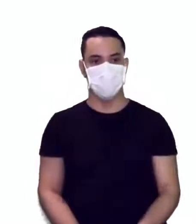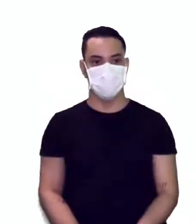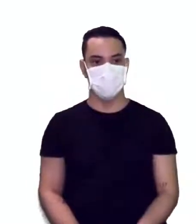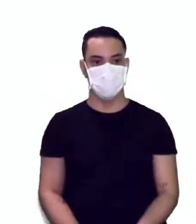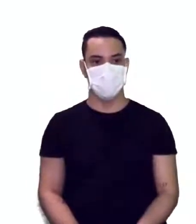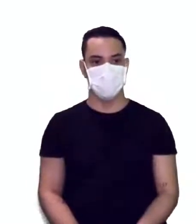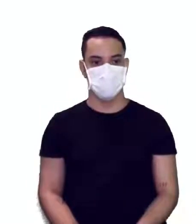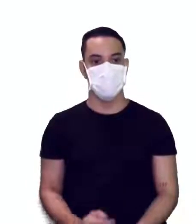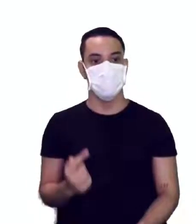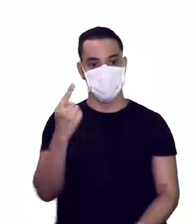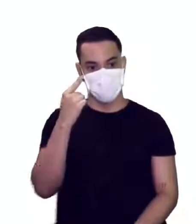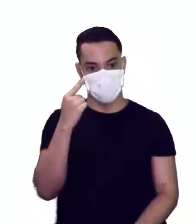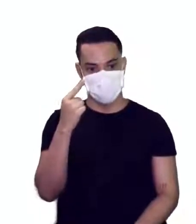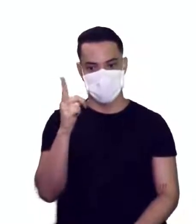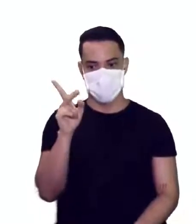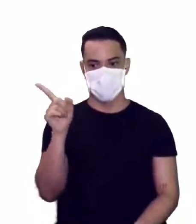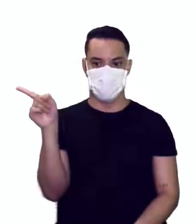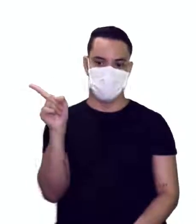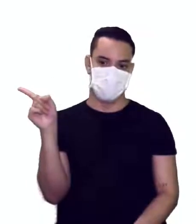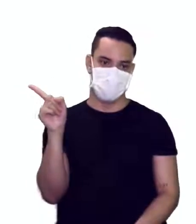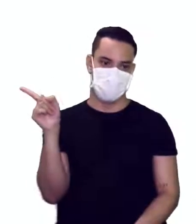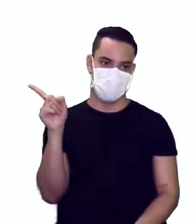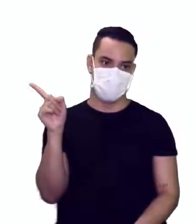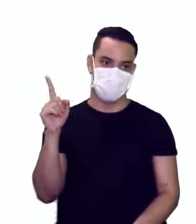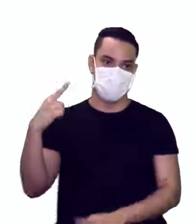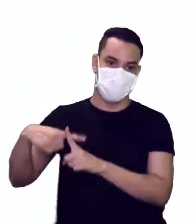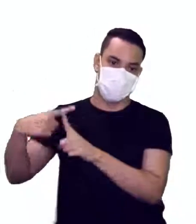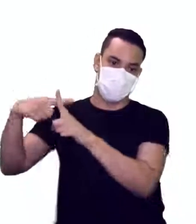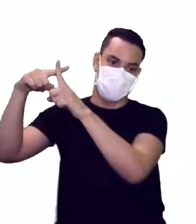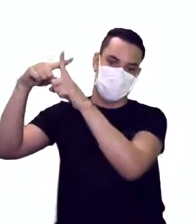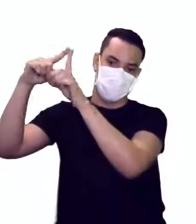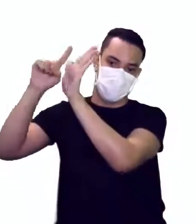para a gente representar, olha só, quando